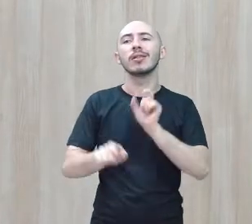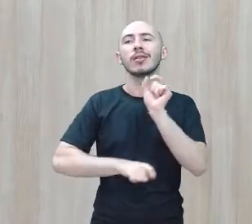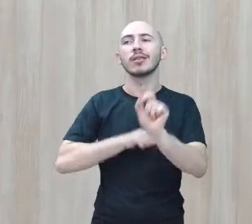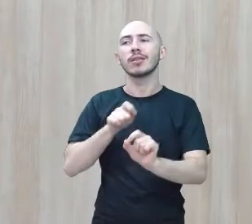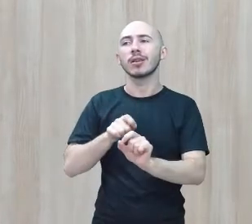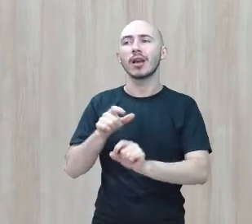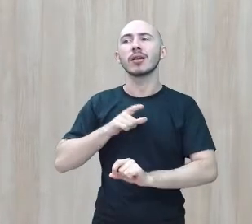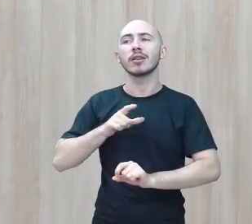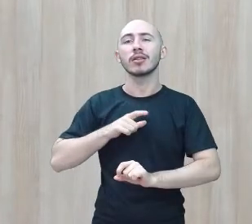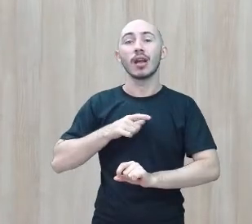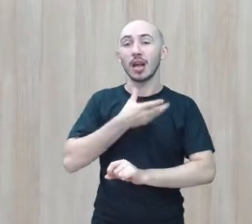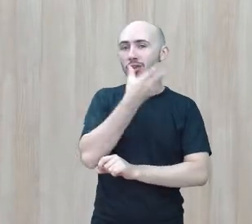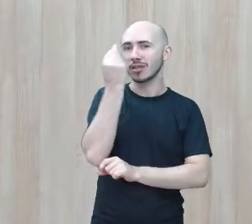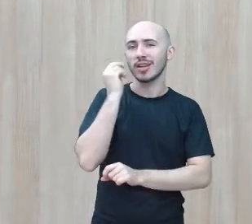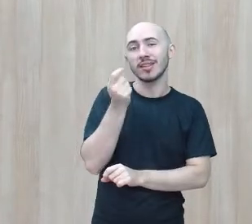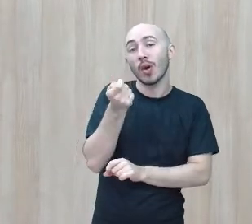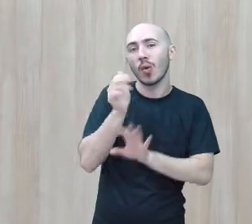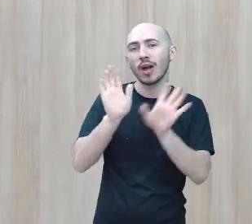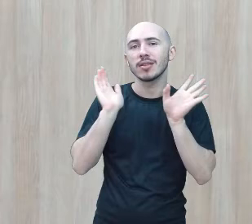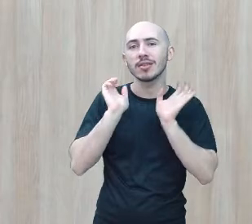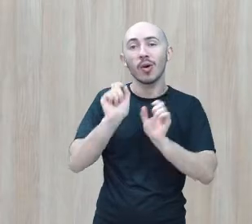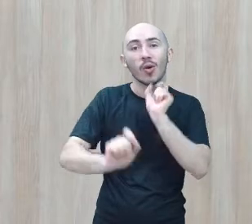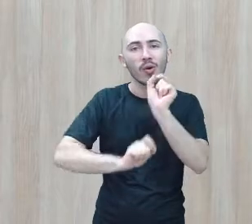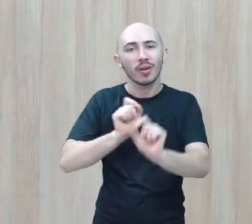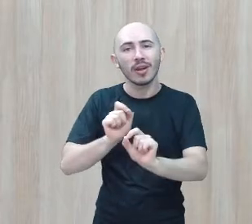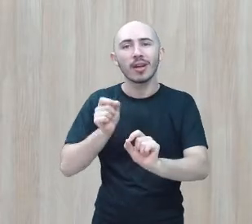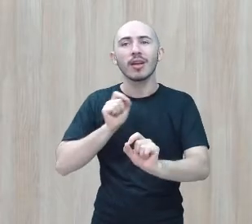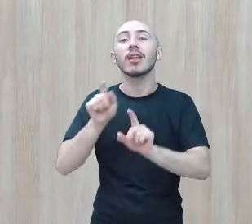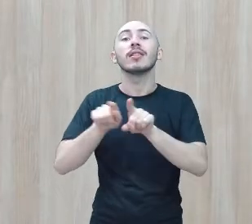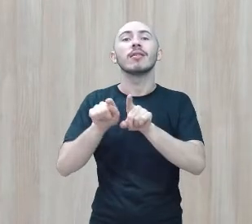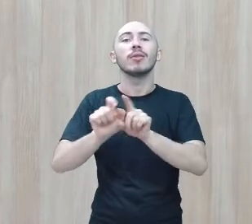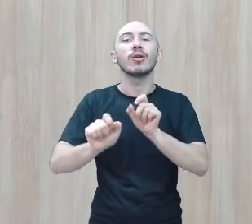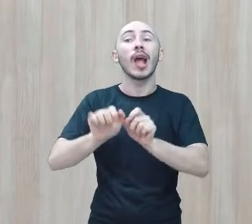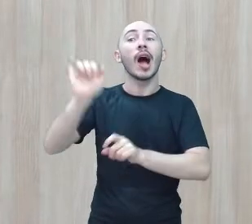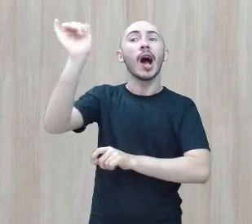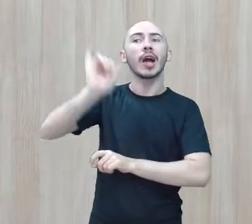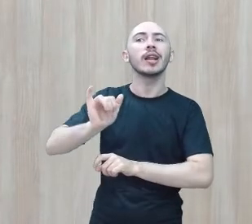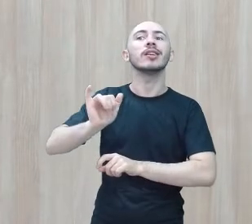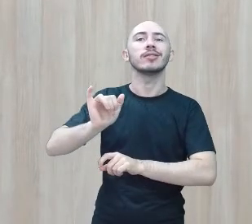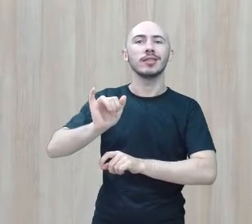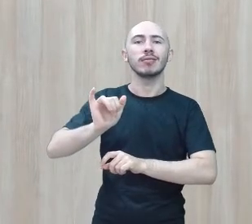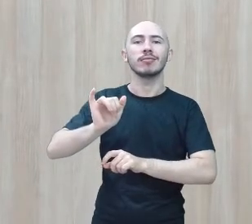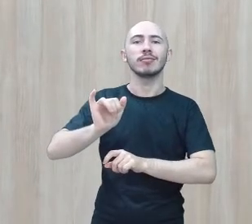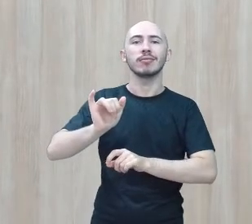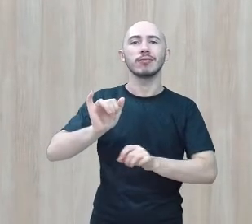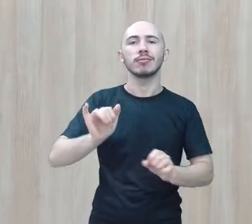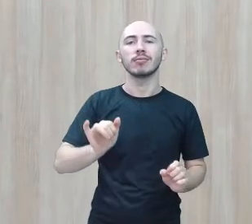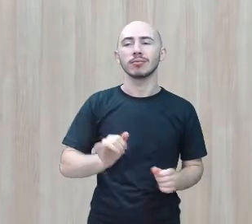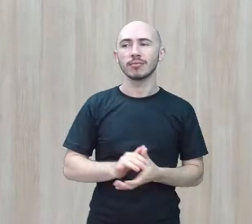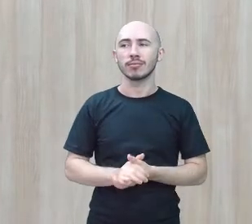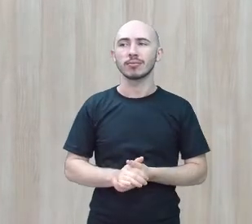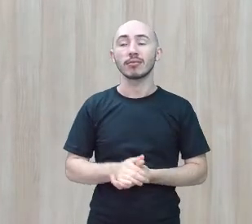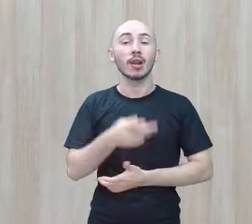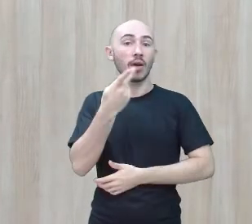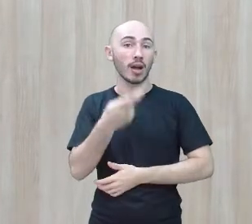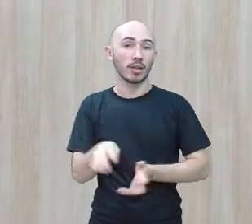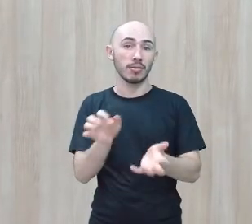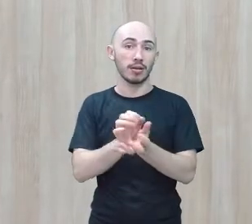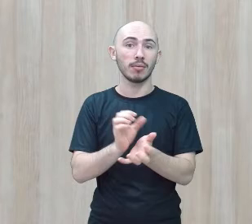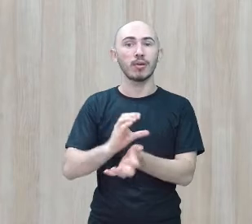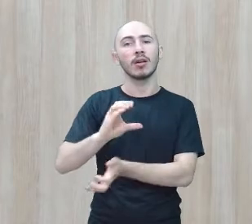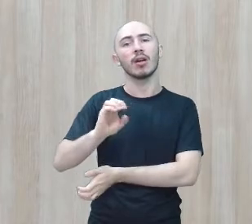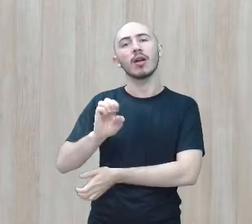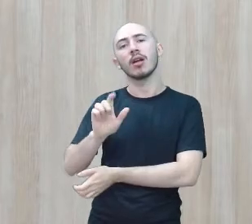ainda que eu ia esquecendo, a questão da rede elétrica, né? Que sempre a CELP, no nosso caso aqui em Pernambuco,